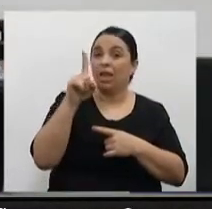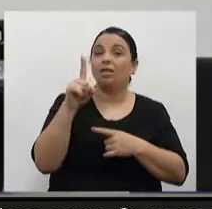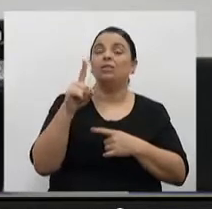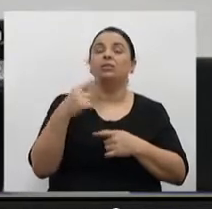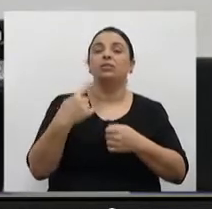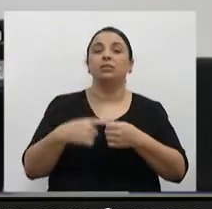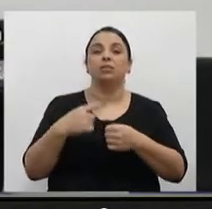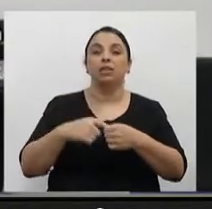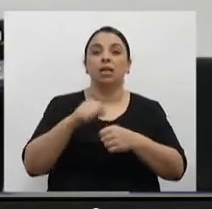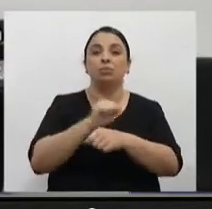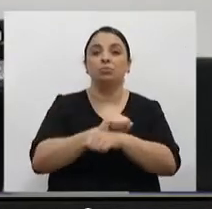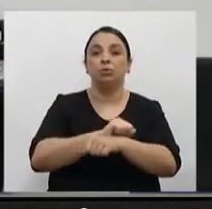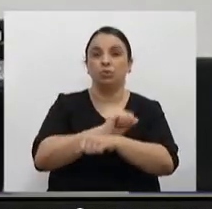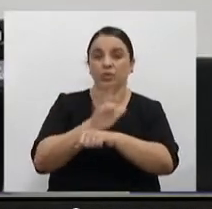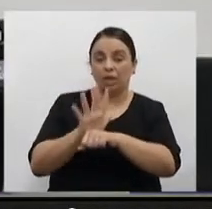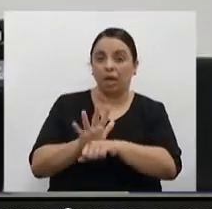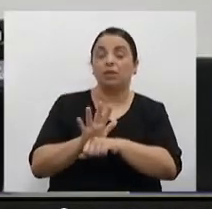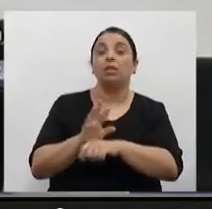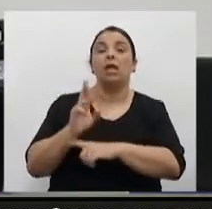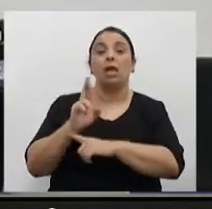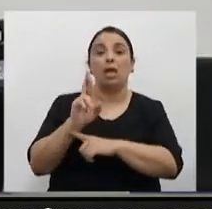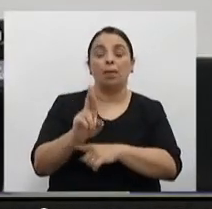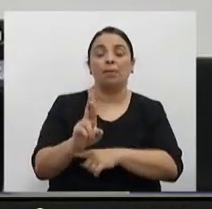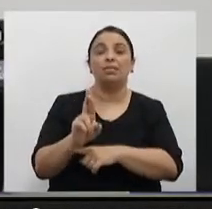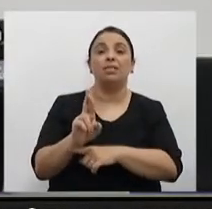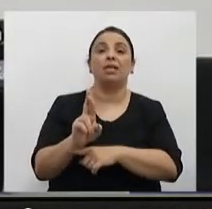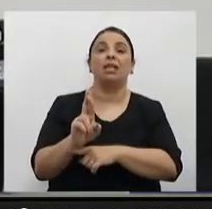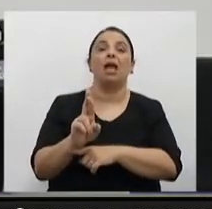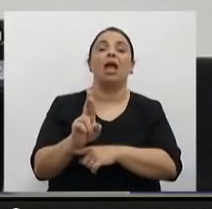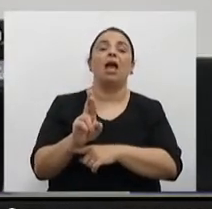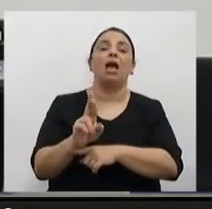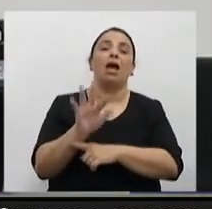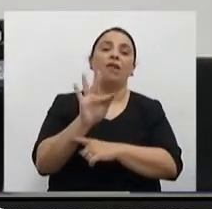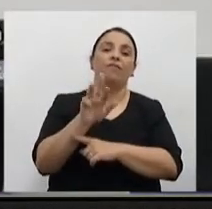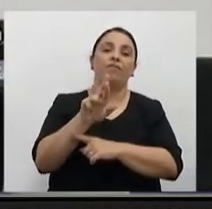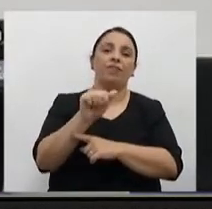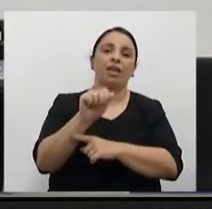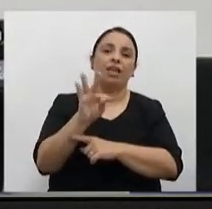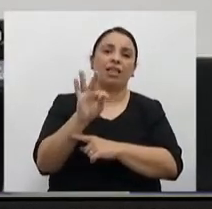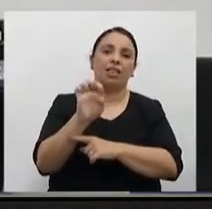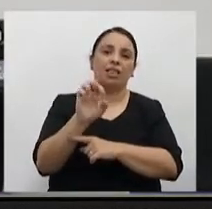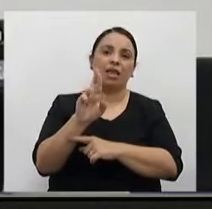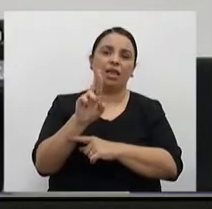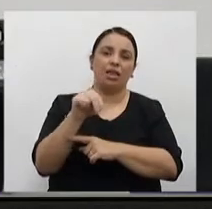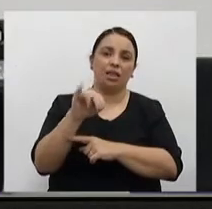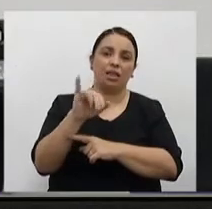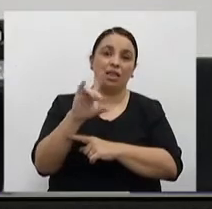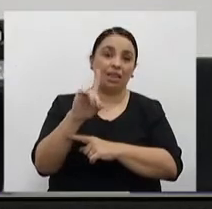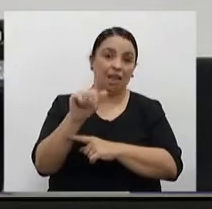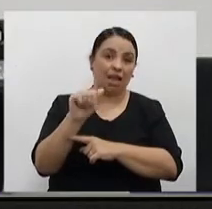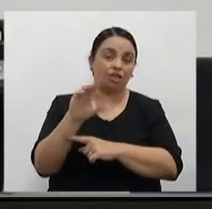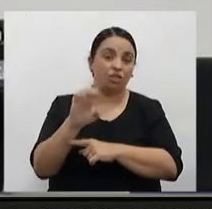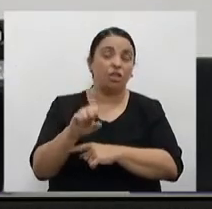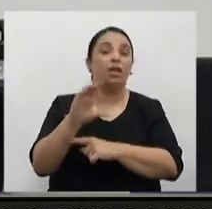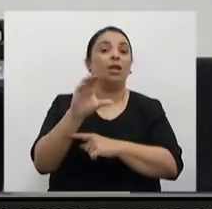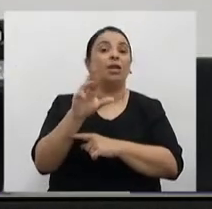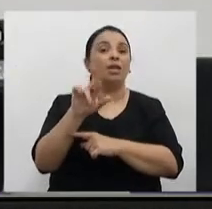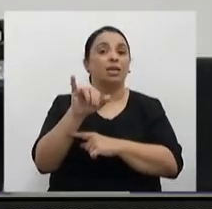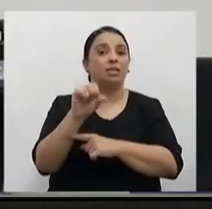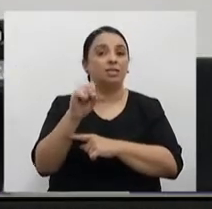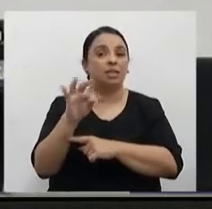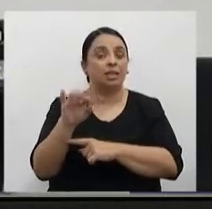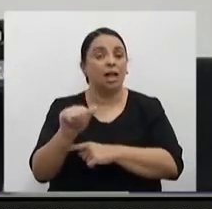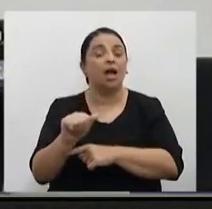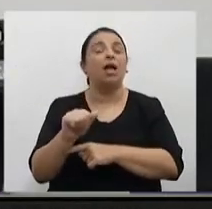e representa a Fraternidade Cristã de Pessoas com Deficiência. Então, Civaldo, 5 minutos.